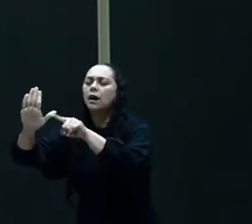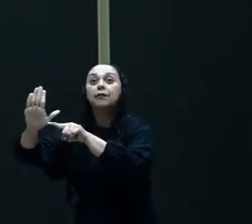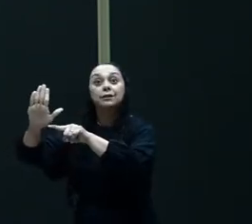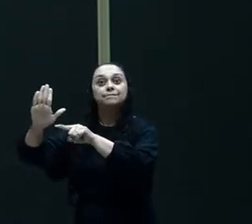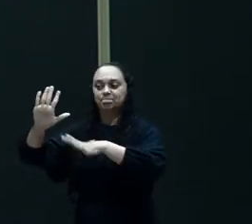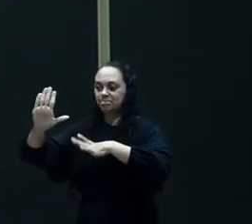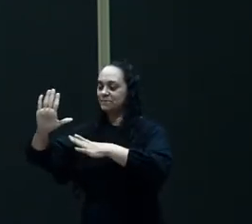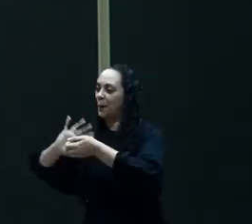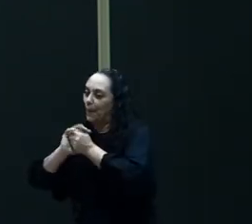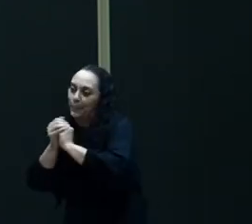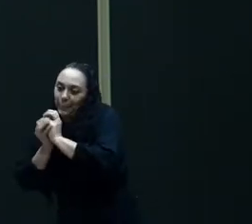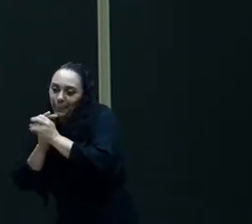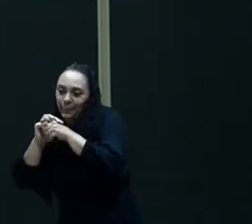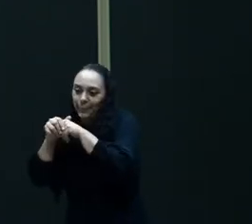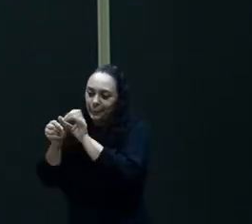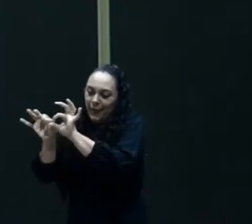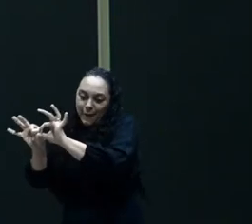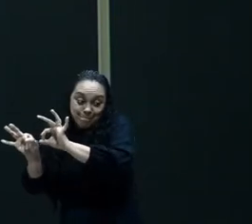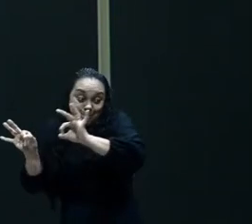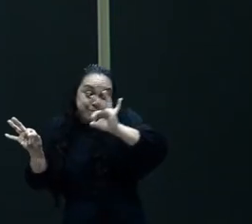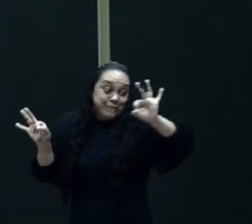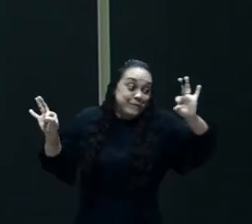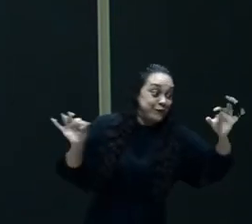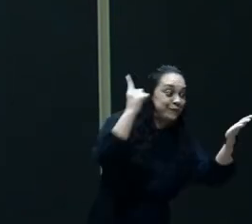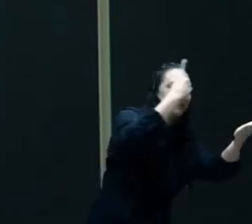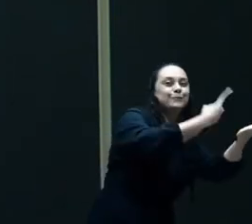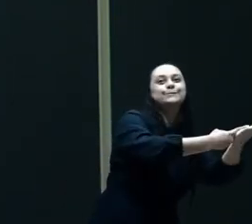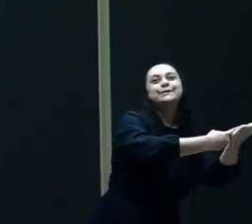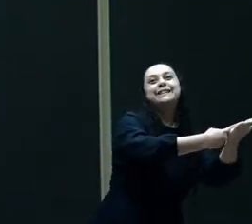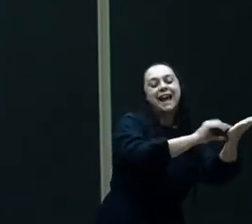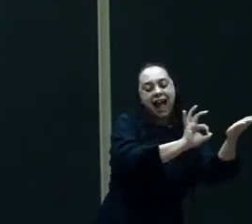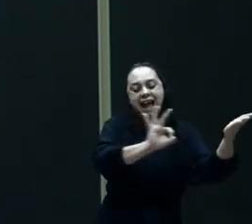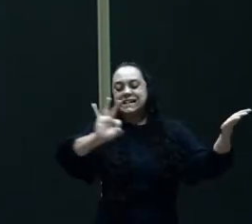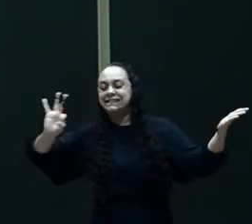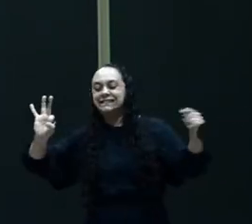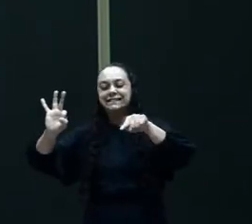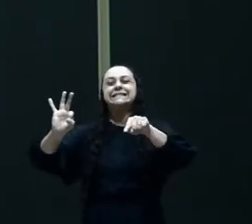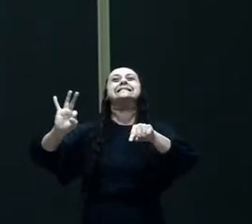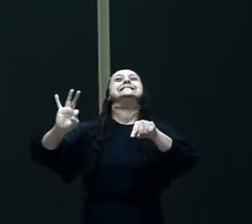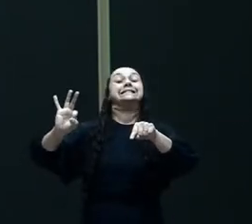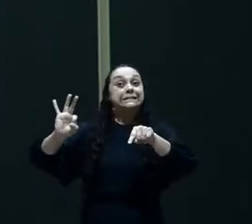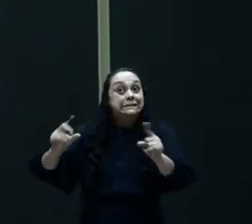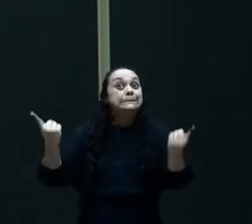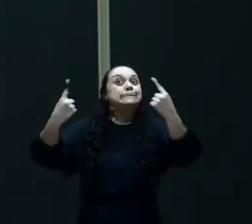expectativa o caminho que se cumpra a promessa desafia a nossa